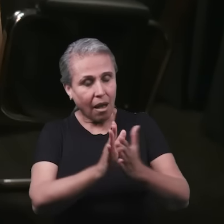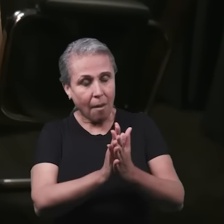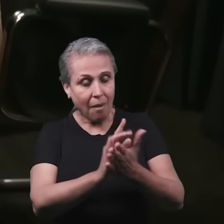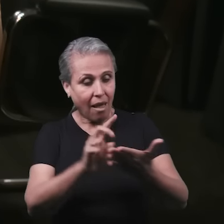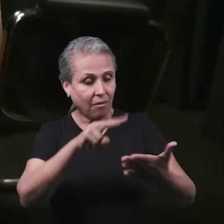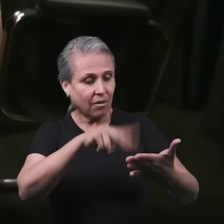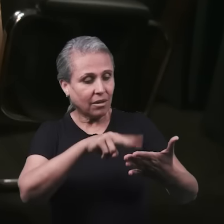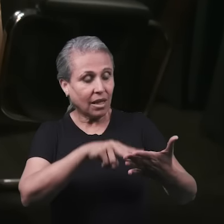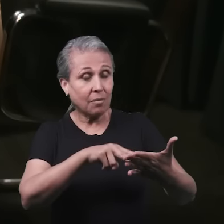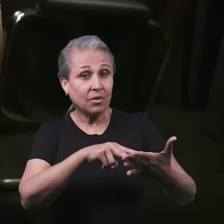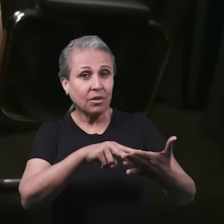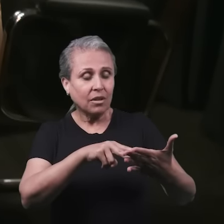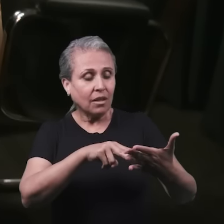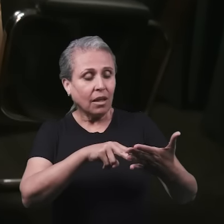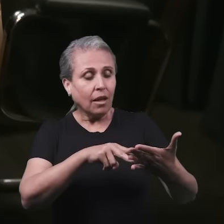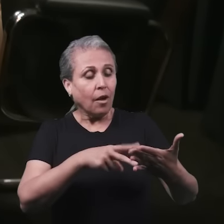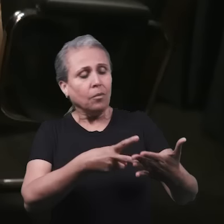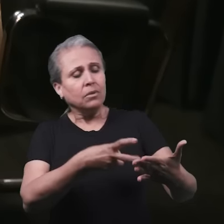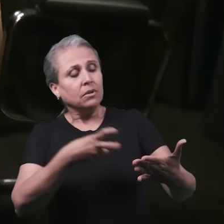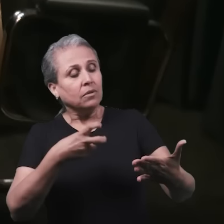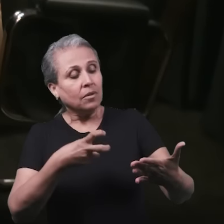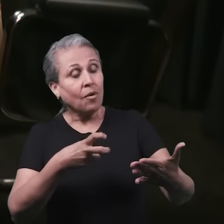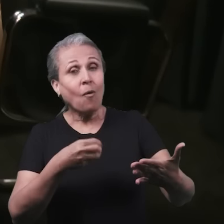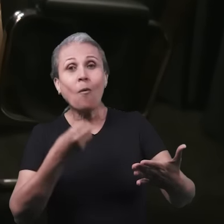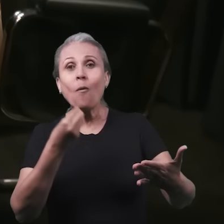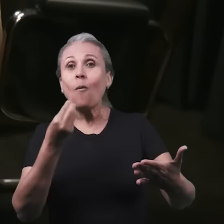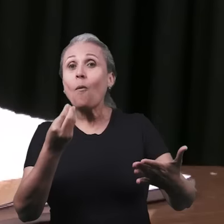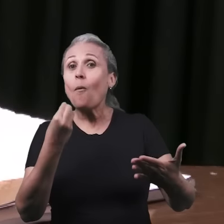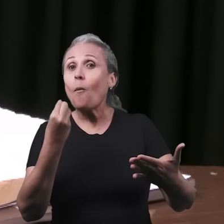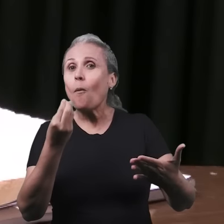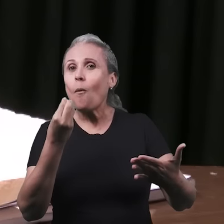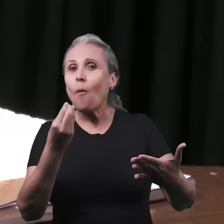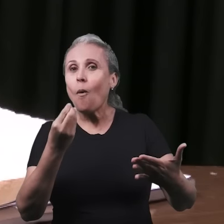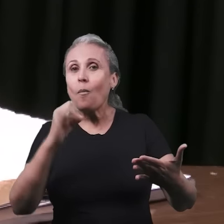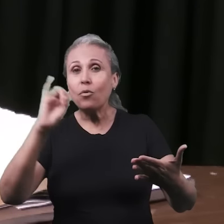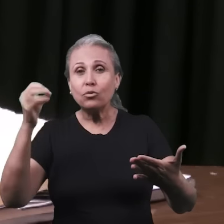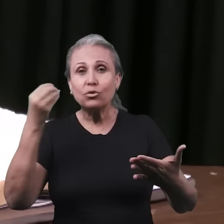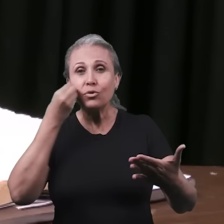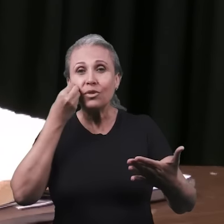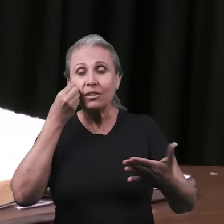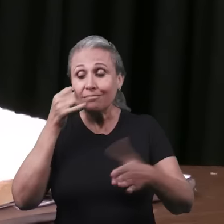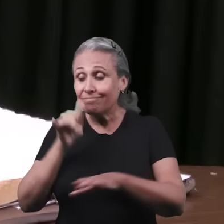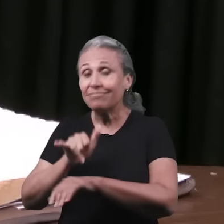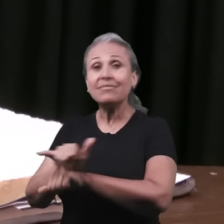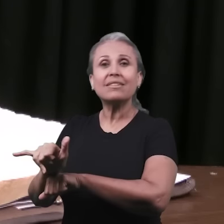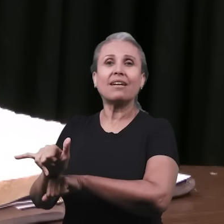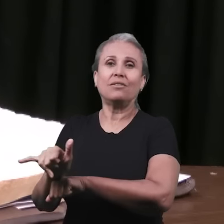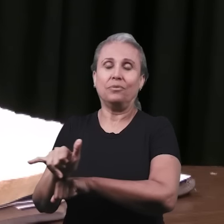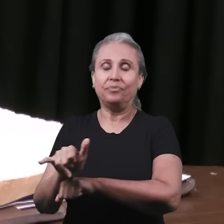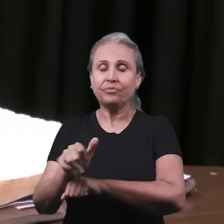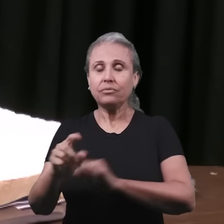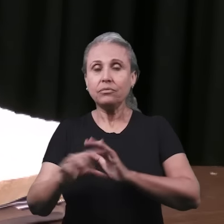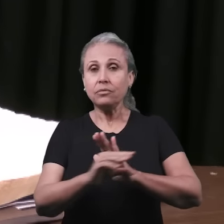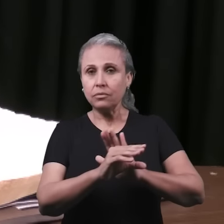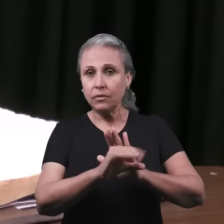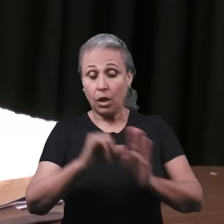qual Judas traiu Jesus, né? Lá em João capítulo 13, verso